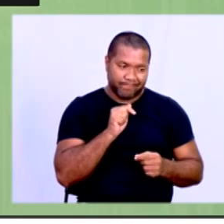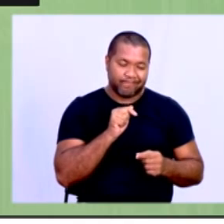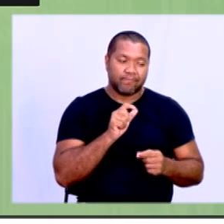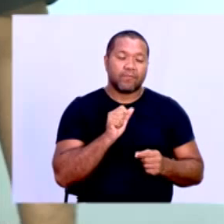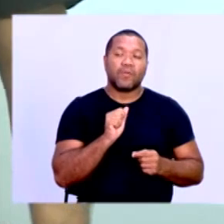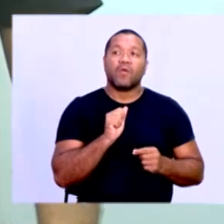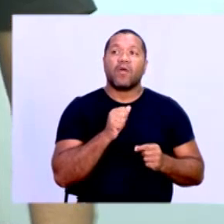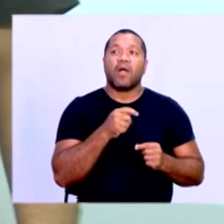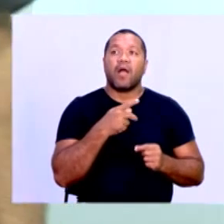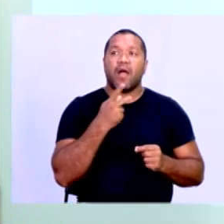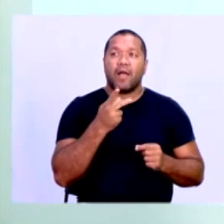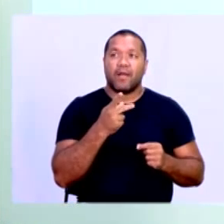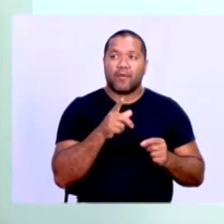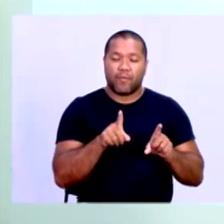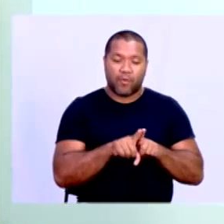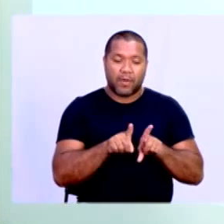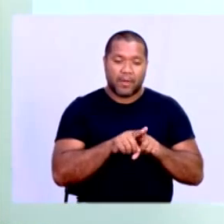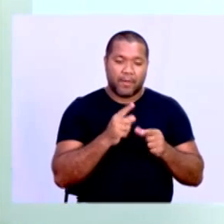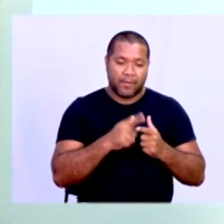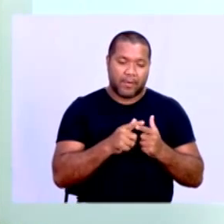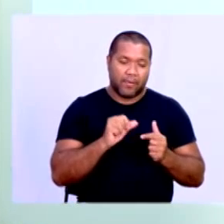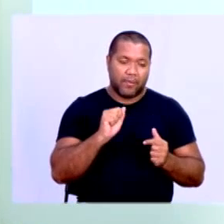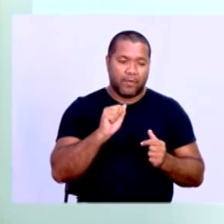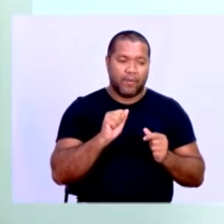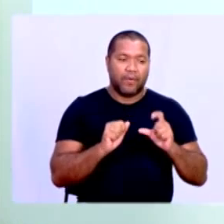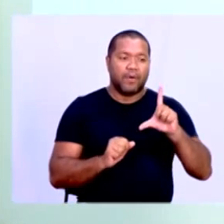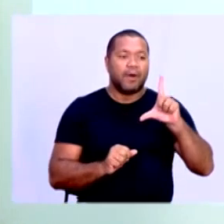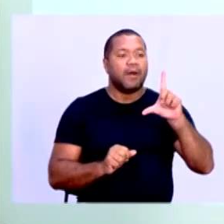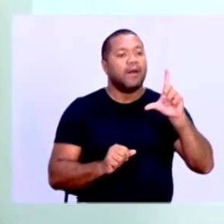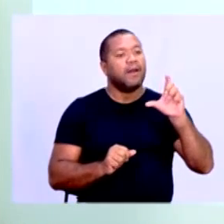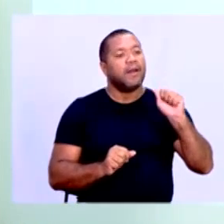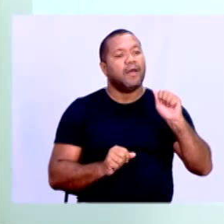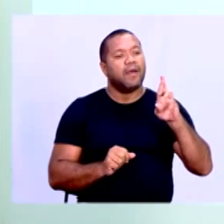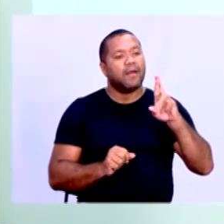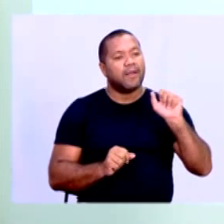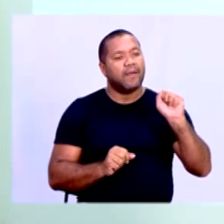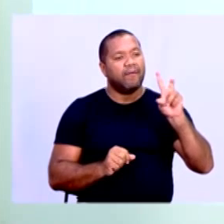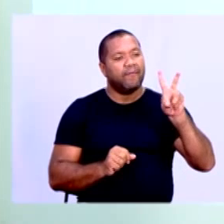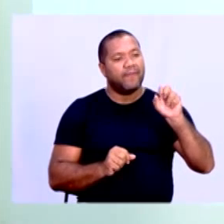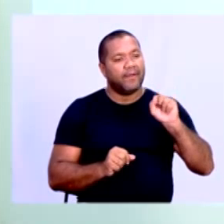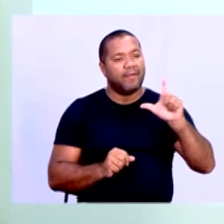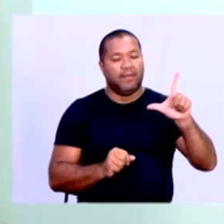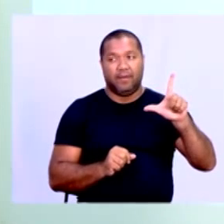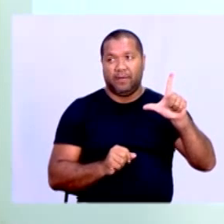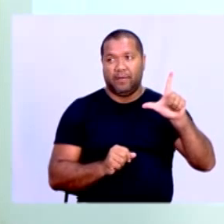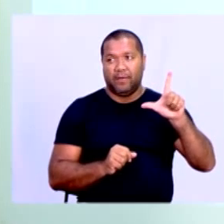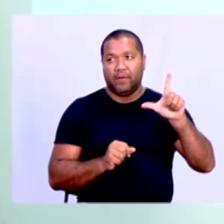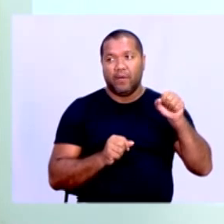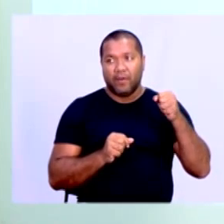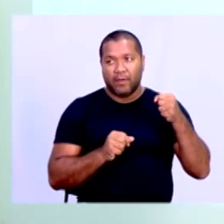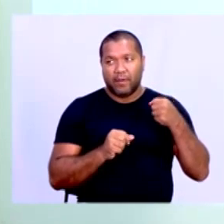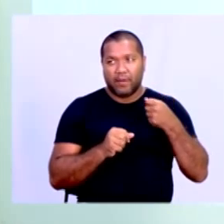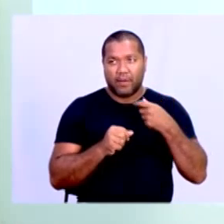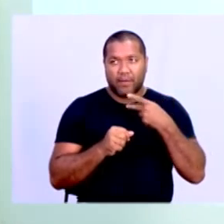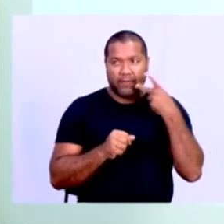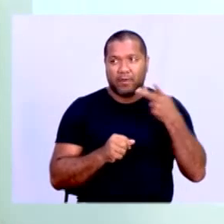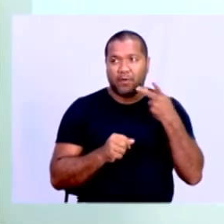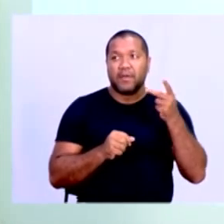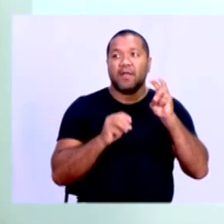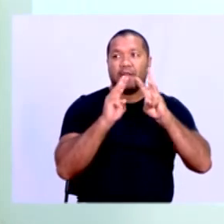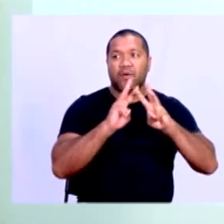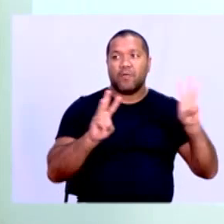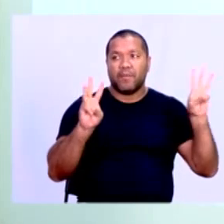eu falar, porque o Laravel, o criador do Laravel falou que o Laravel é uma web